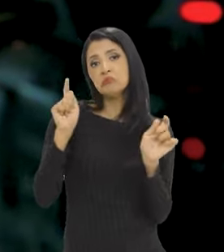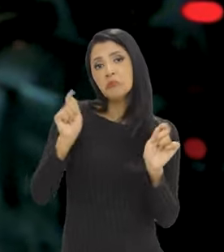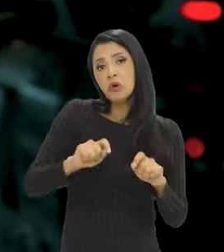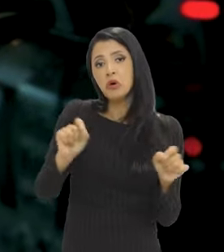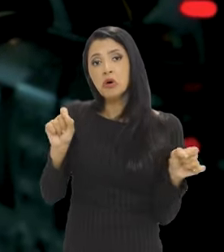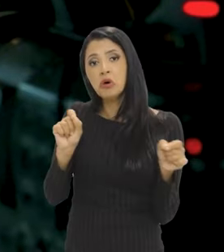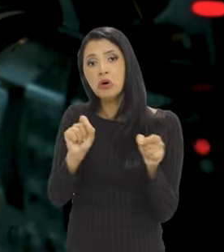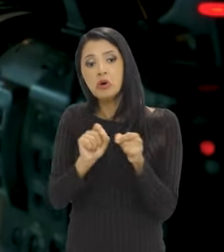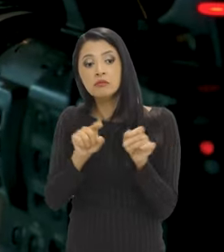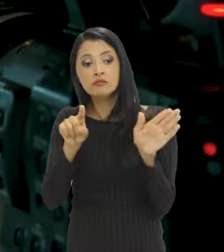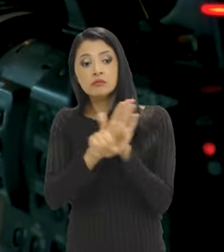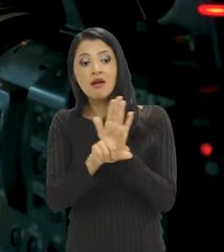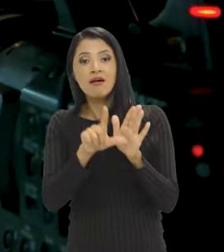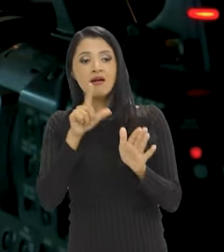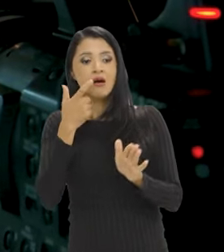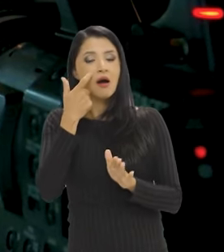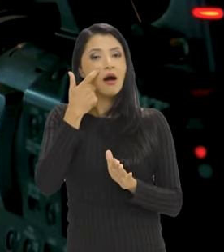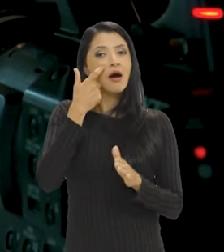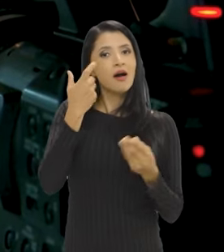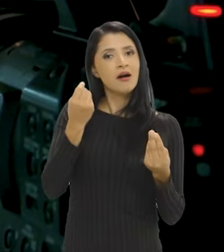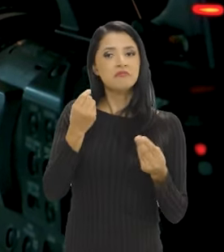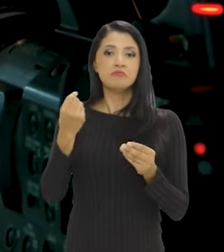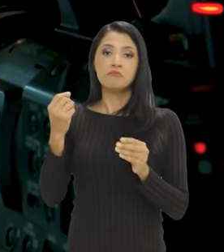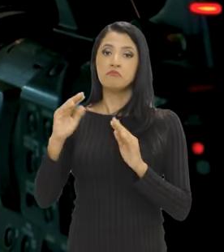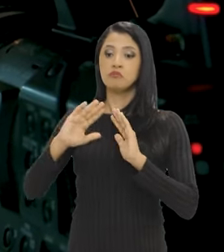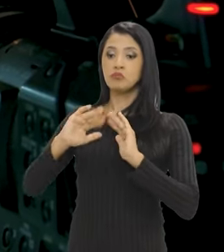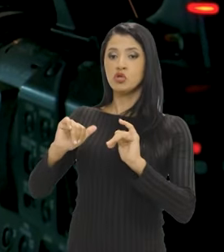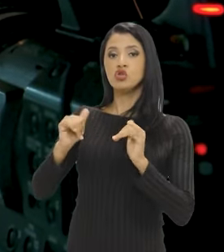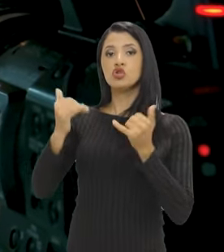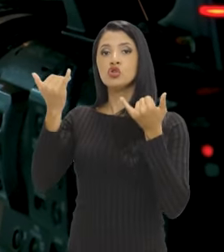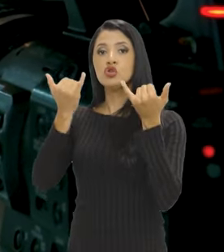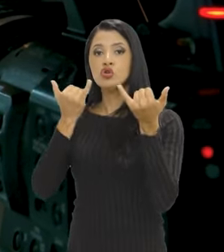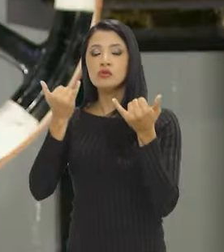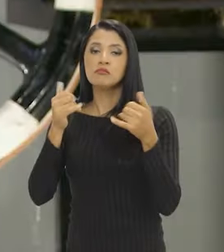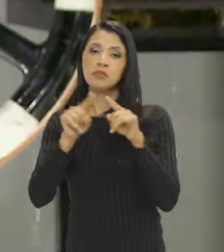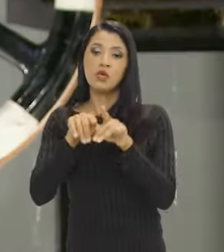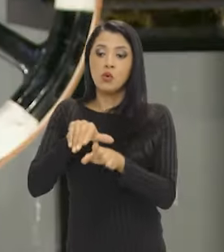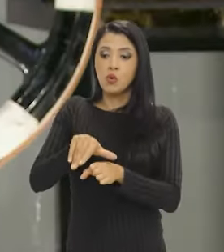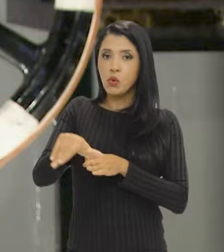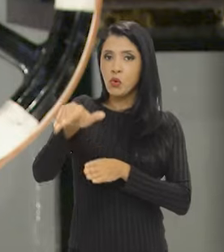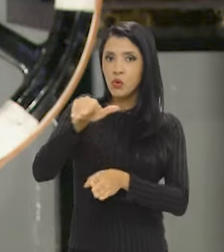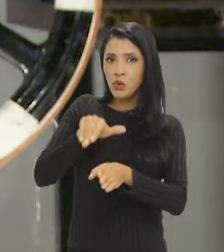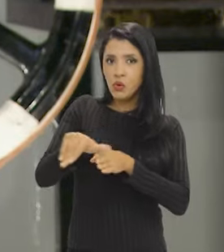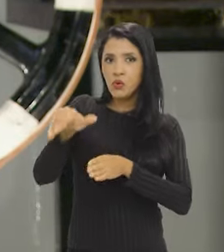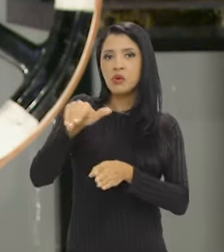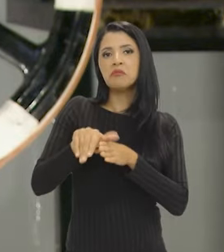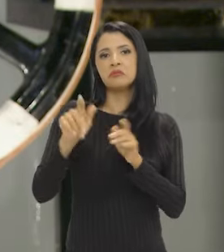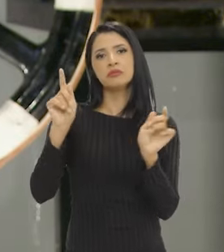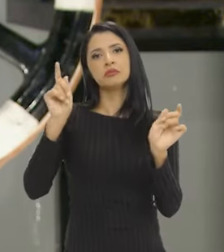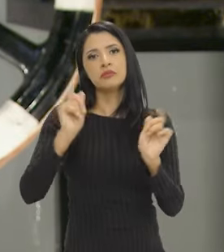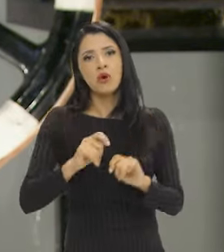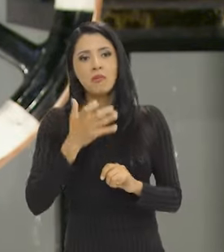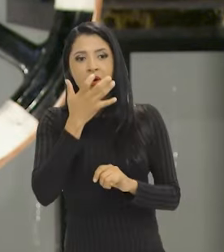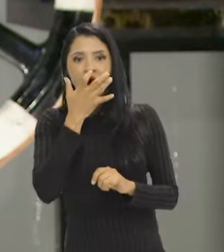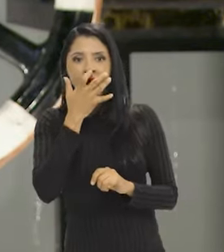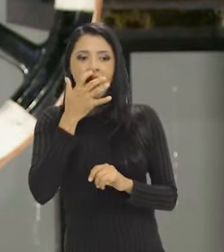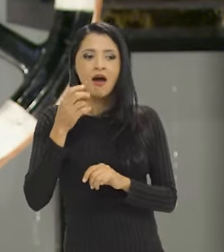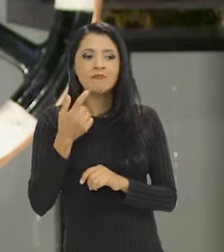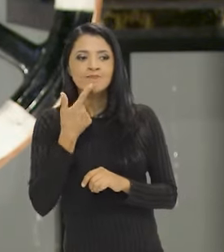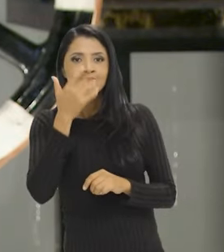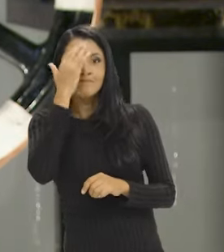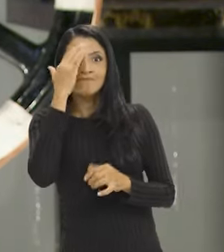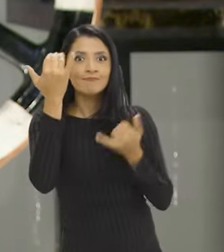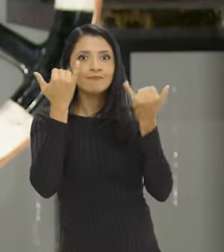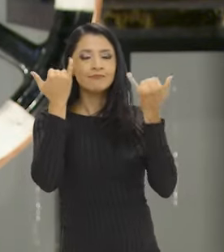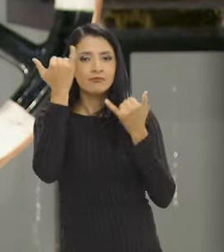fazer uma consulta prévia, solicitar informações e receber orientações para transitar melhor.